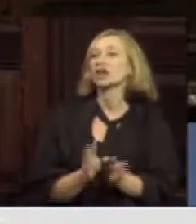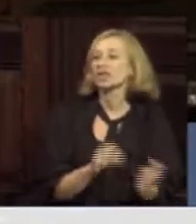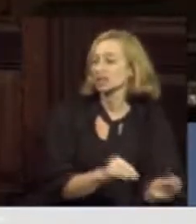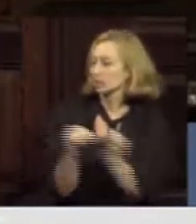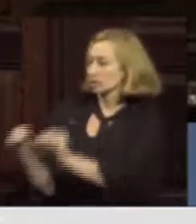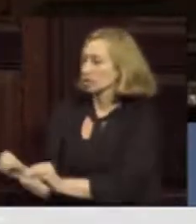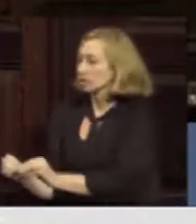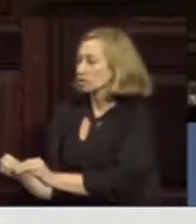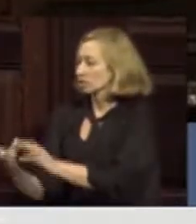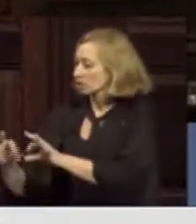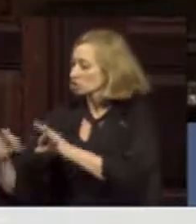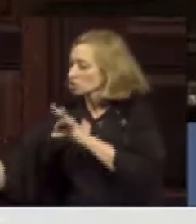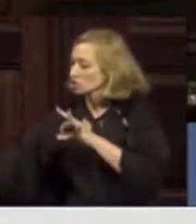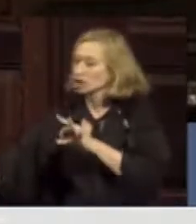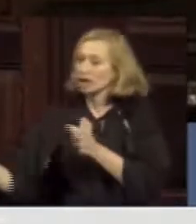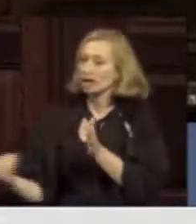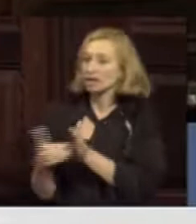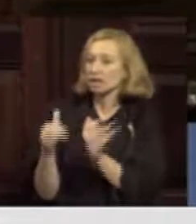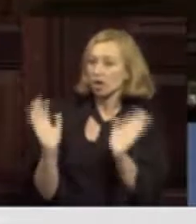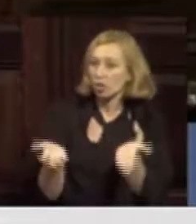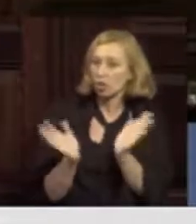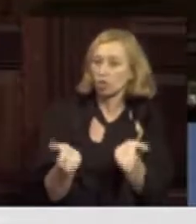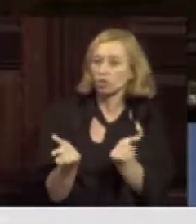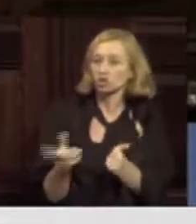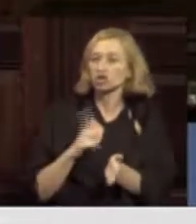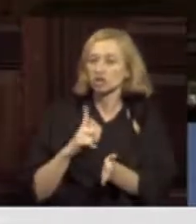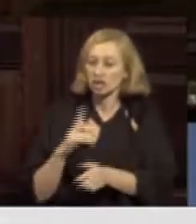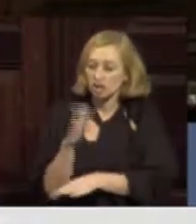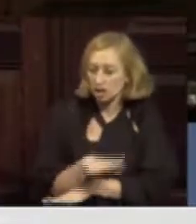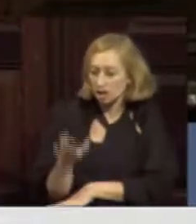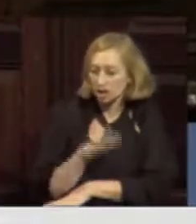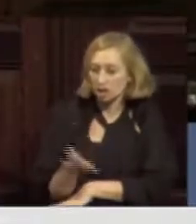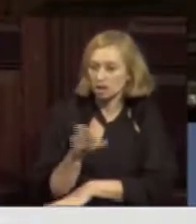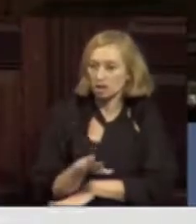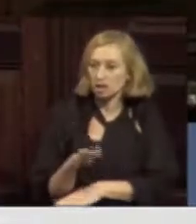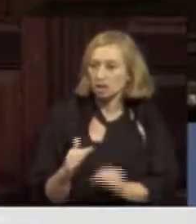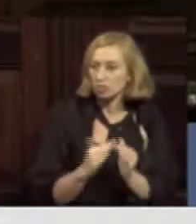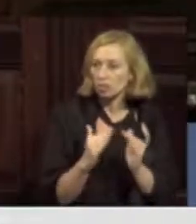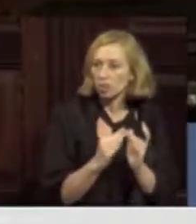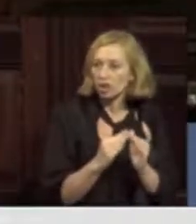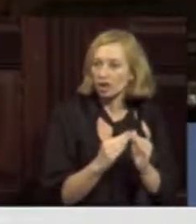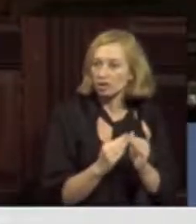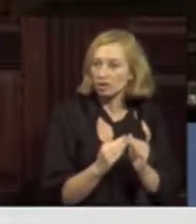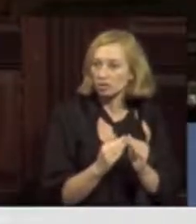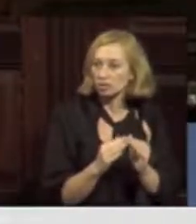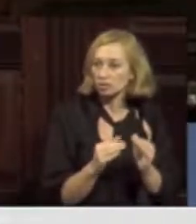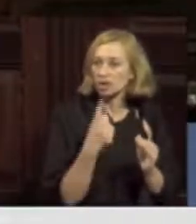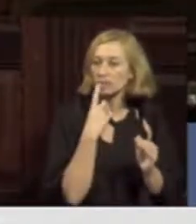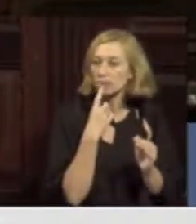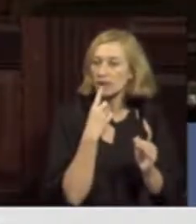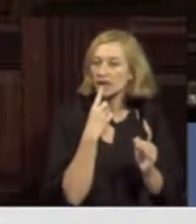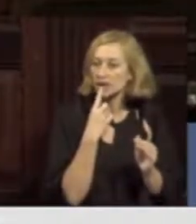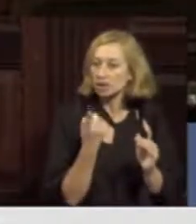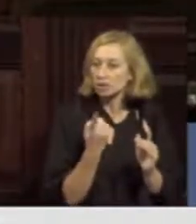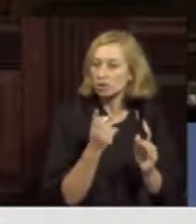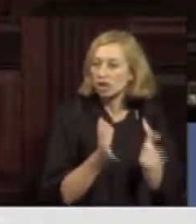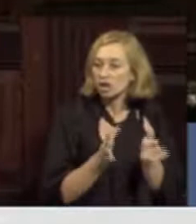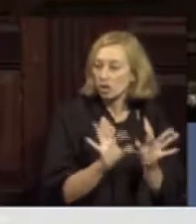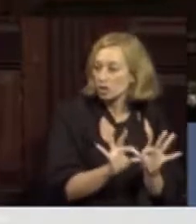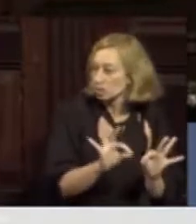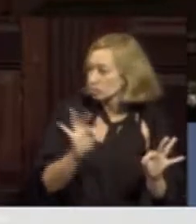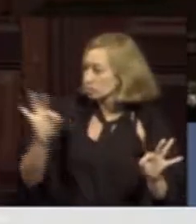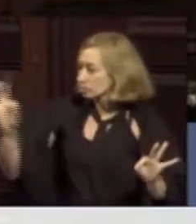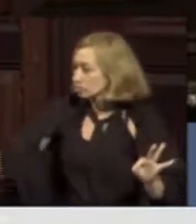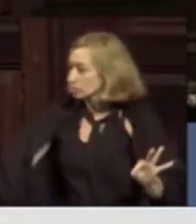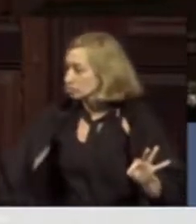outros bairros, porque até hoje tem crianças que moravam no córrego Dantas, hoje foram deslocadas para o Terra Nova, que